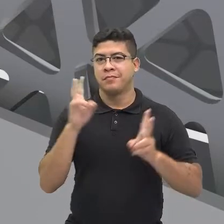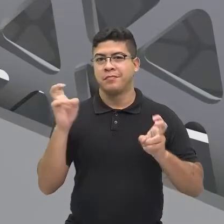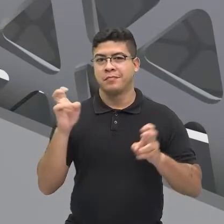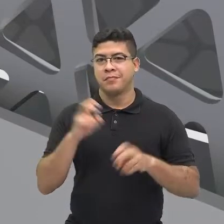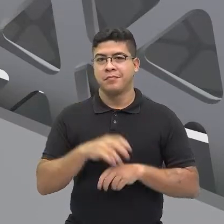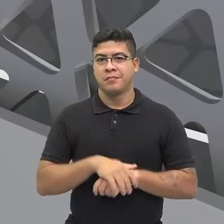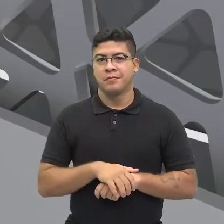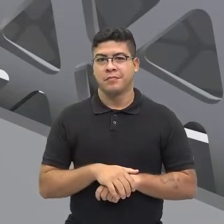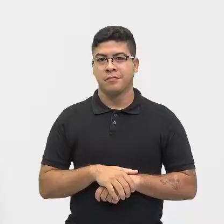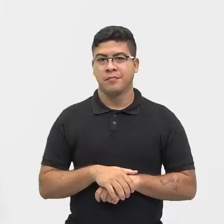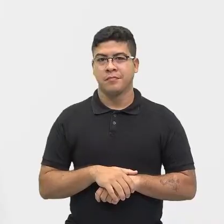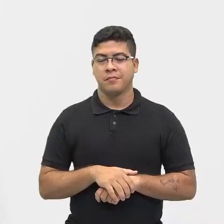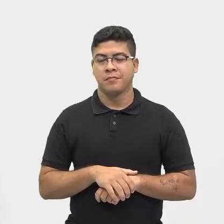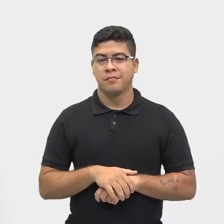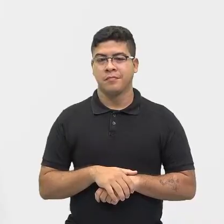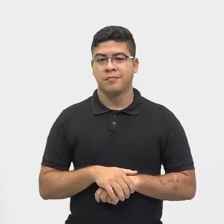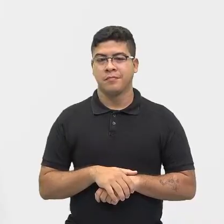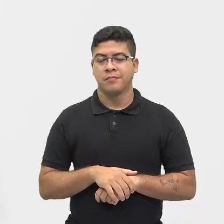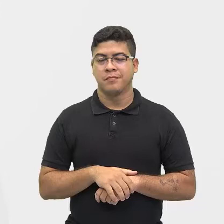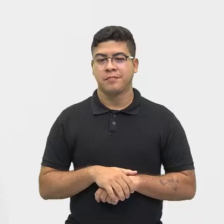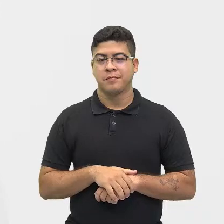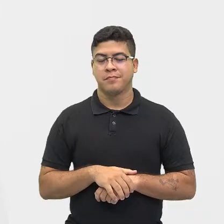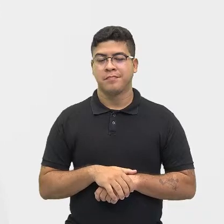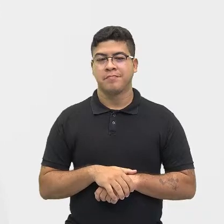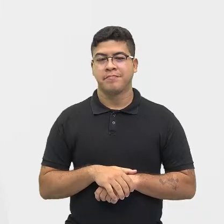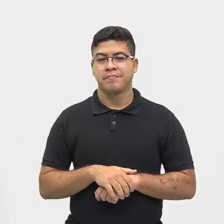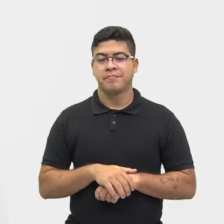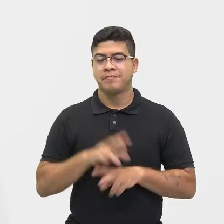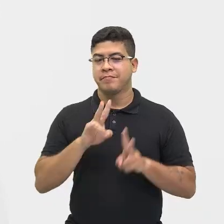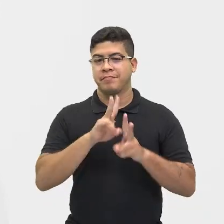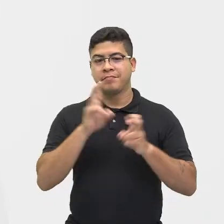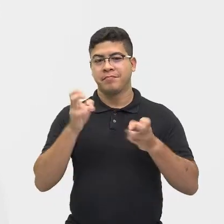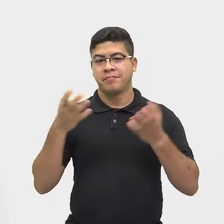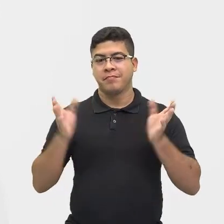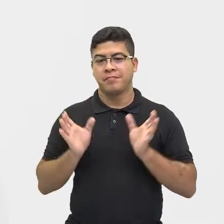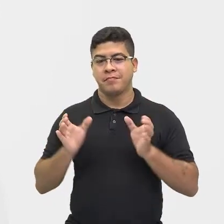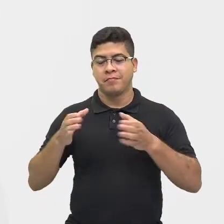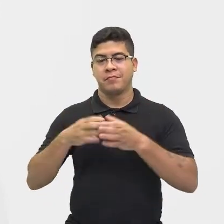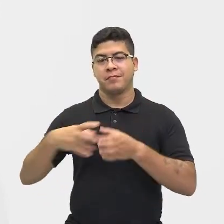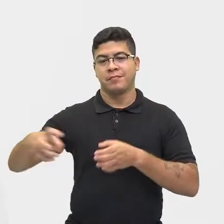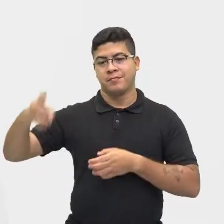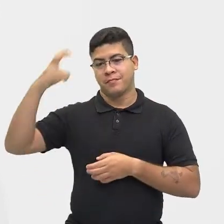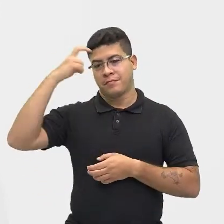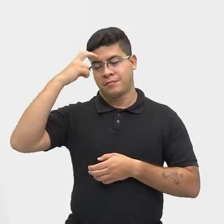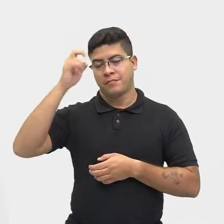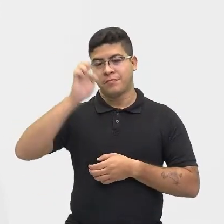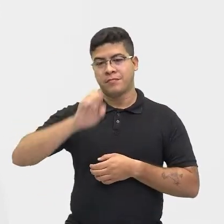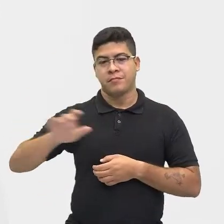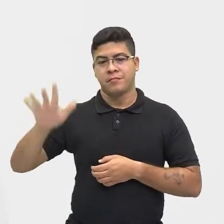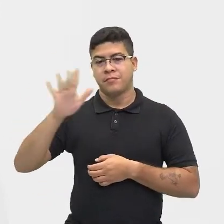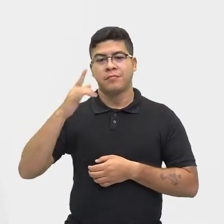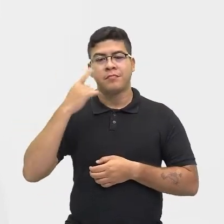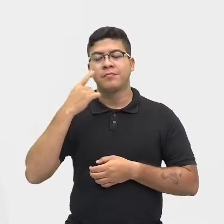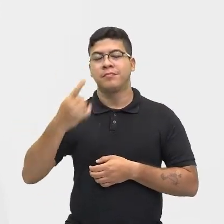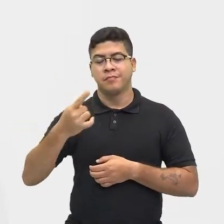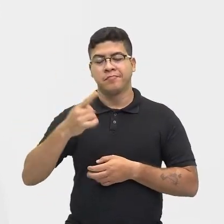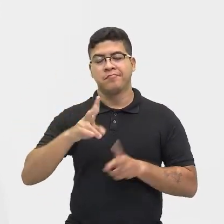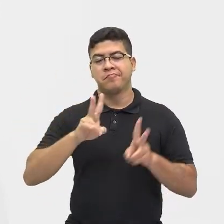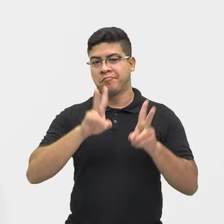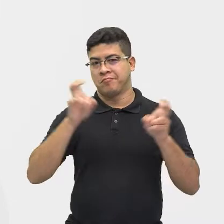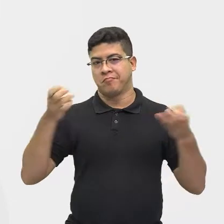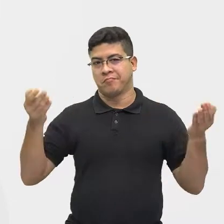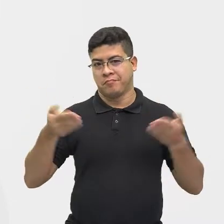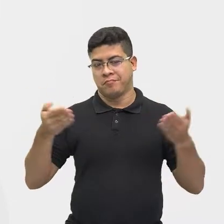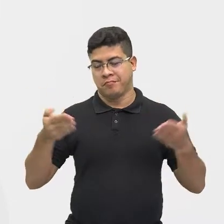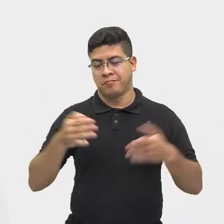olha só. Objeto do conhecimento, vanguardas culturais europeias, é o que nós estamos falando na aula